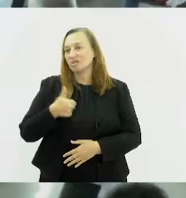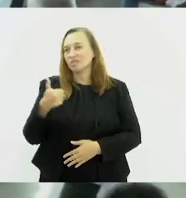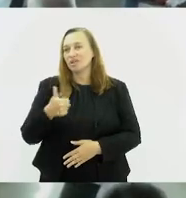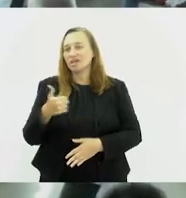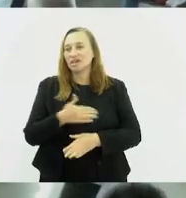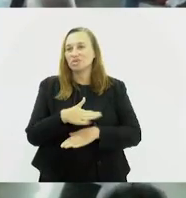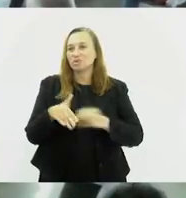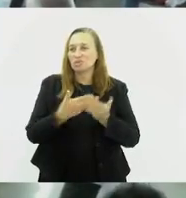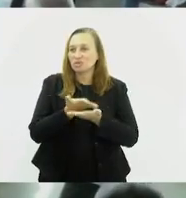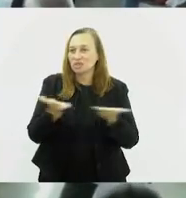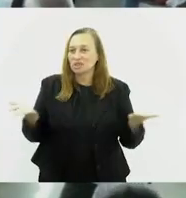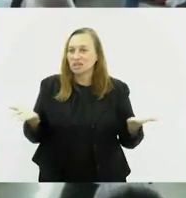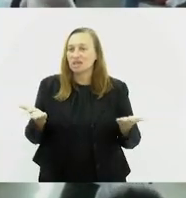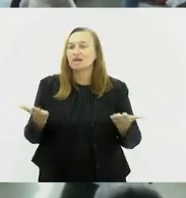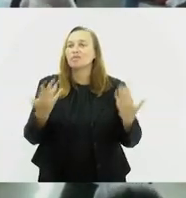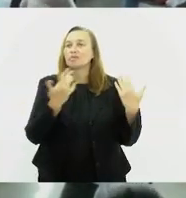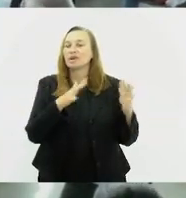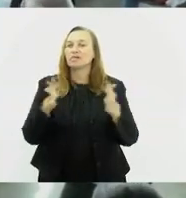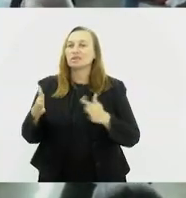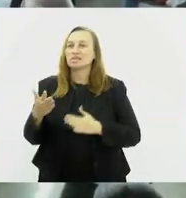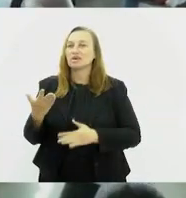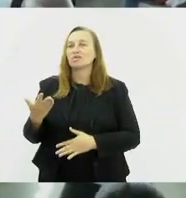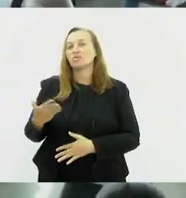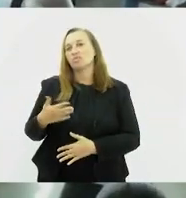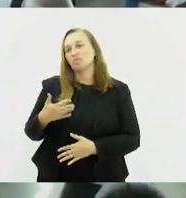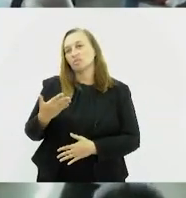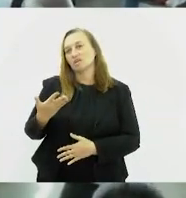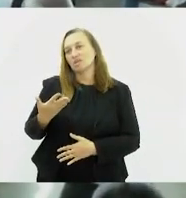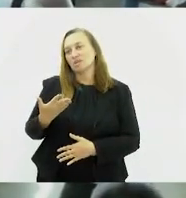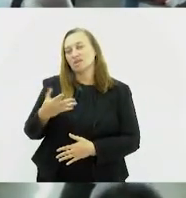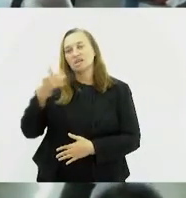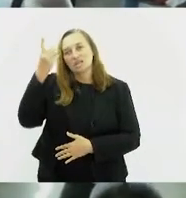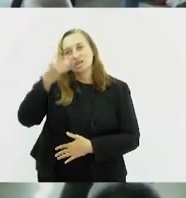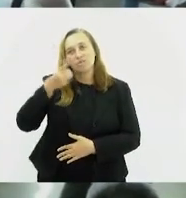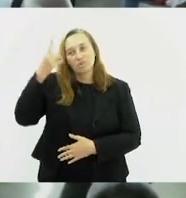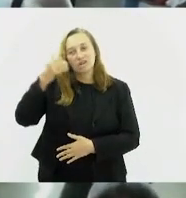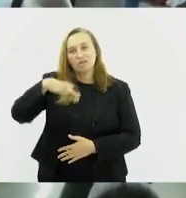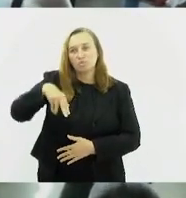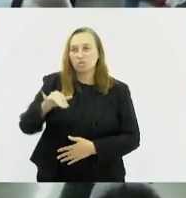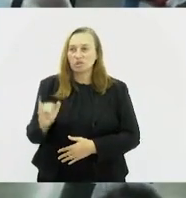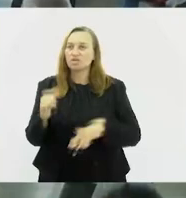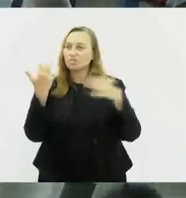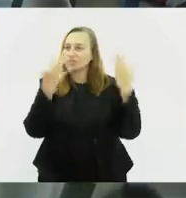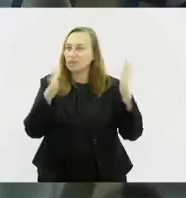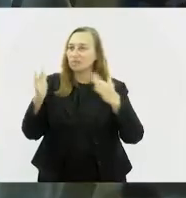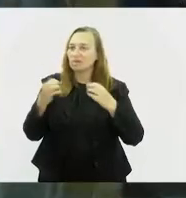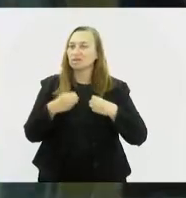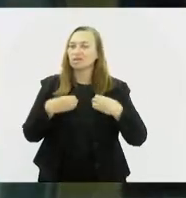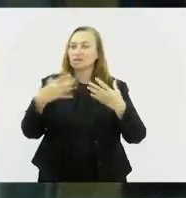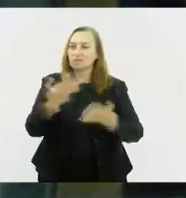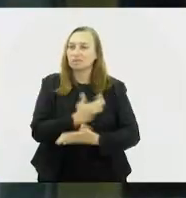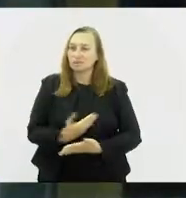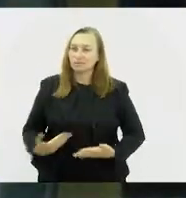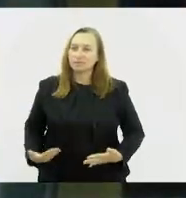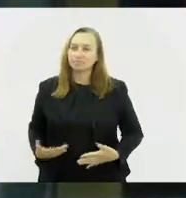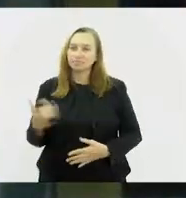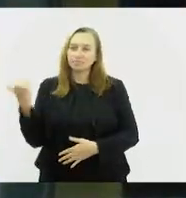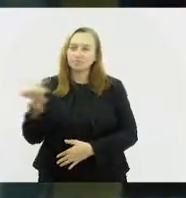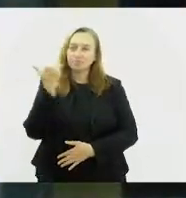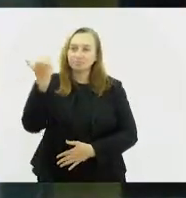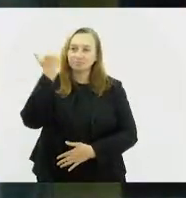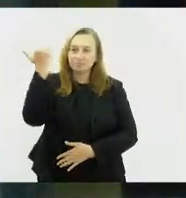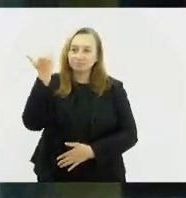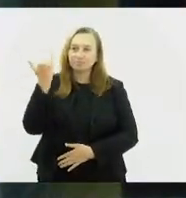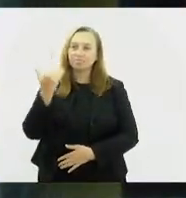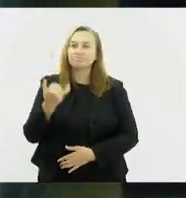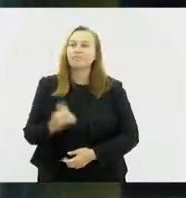todos. Quero cumprimentar o meu deputado Munir Neto, parabenizando pela realização dessa importante audiência pública aqui na